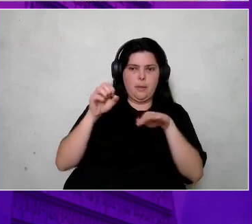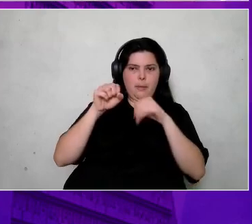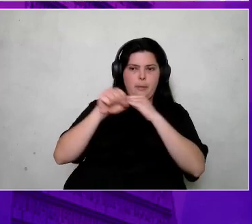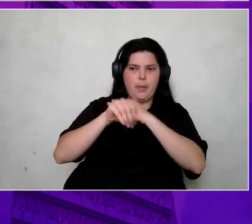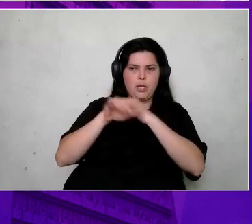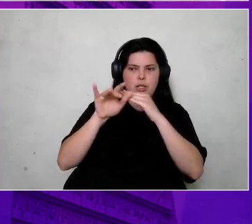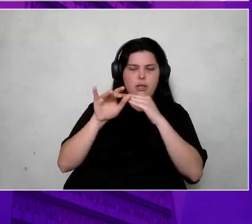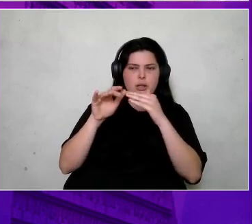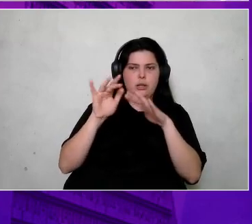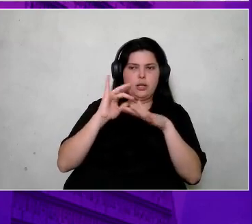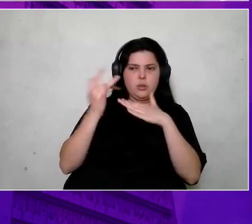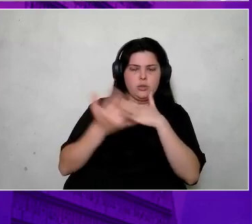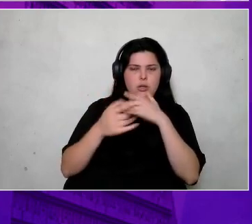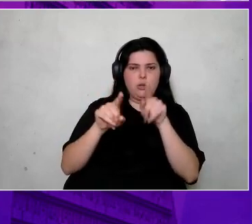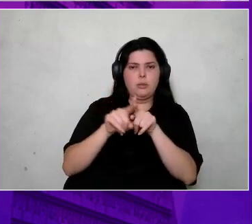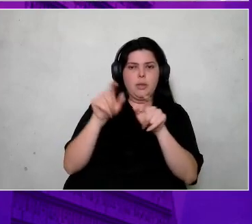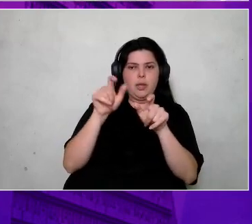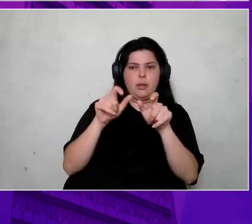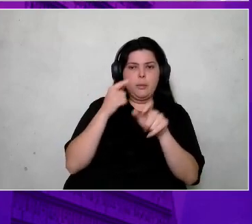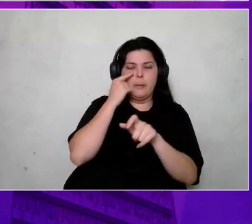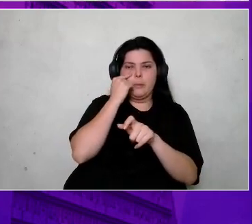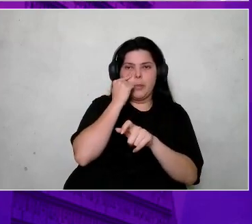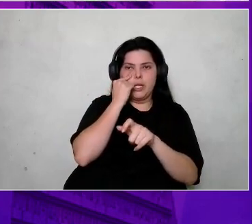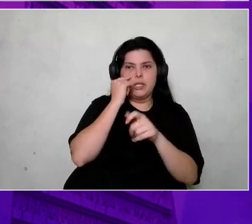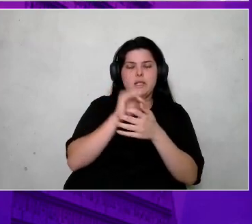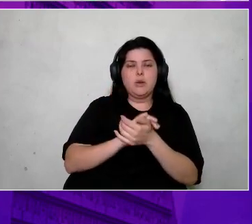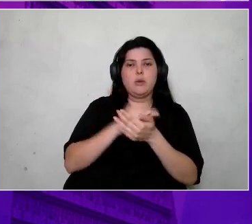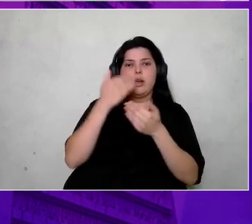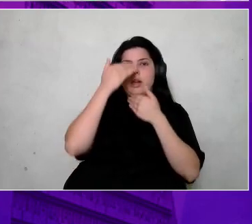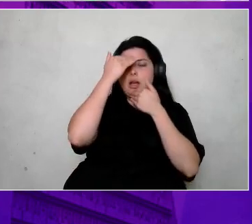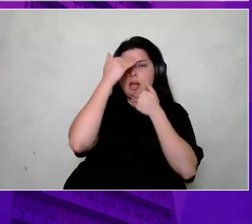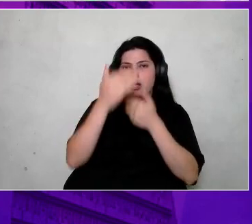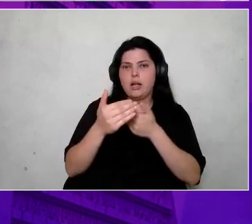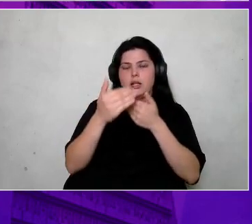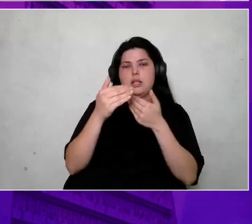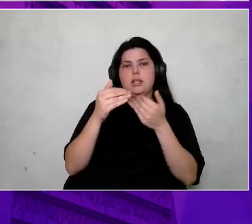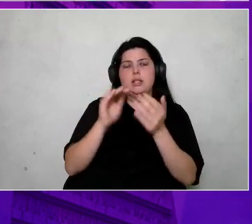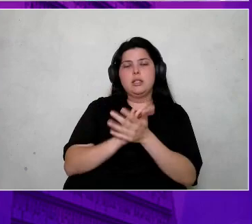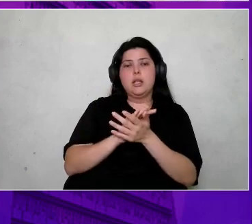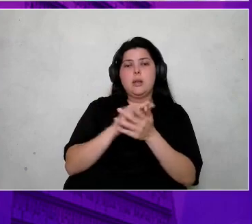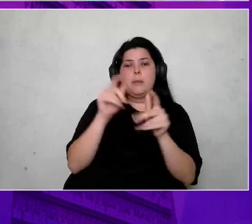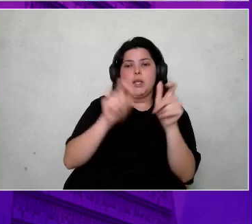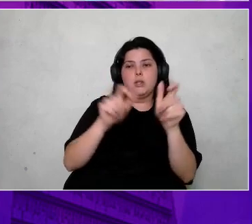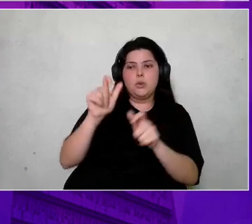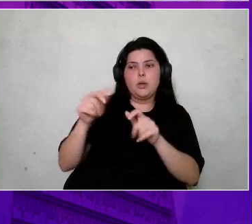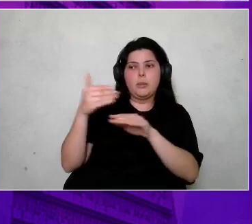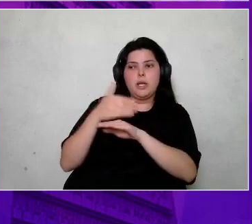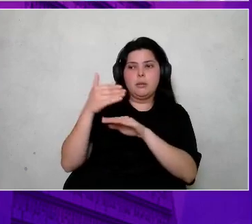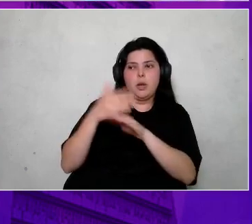aqui pessoalmente. Quero agradecer a todo mundo aqui por estar aqui hoje escutando e o